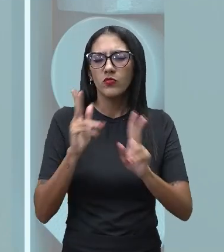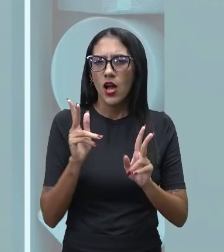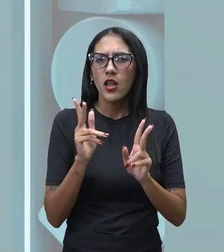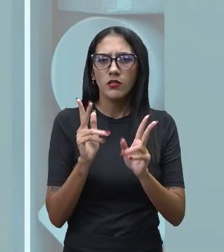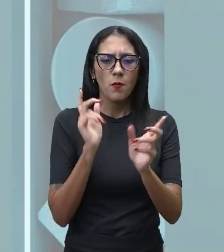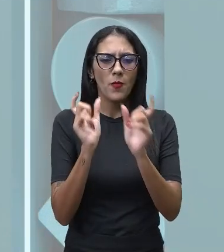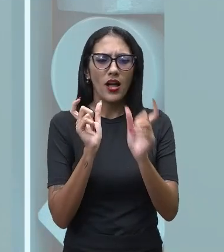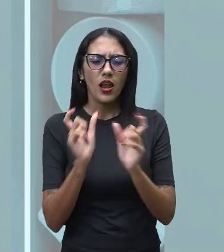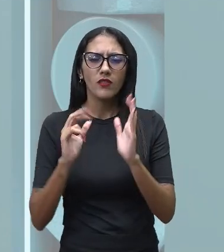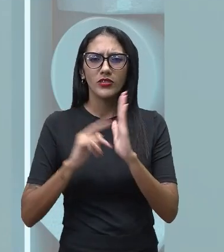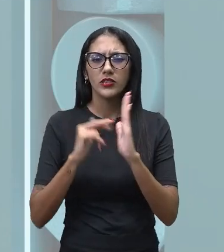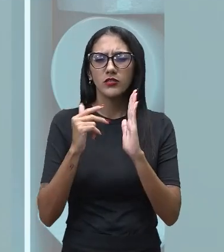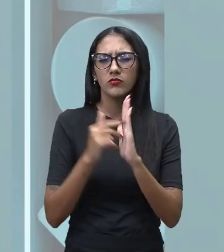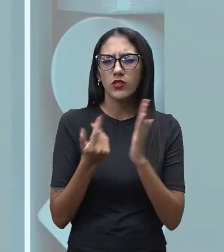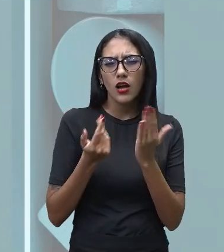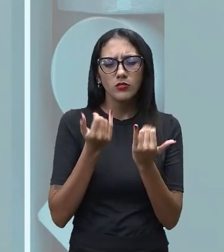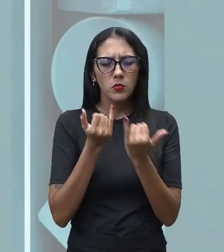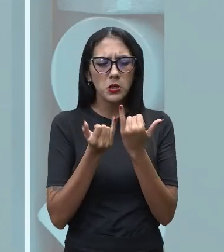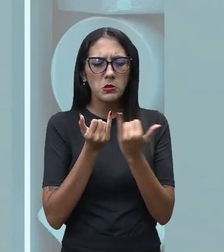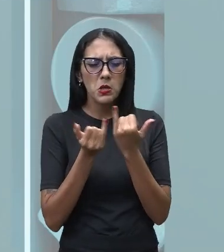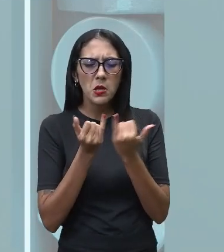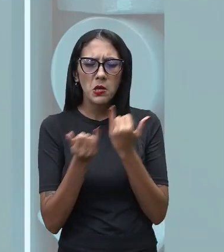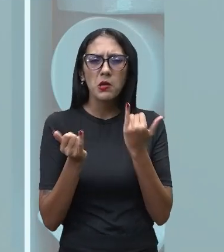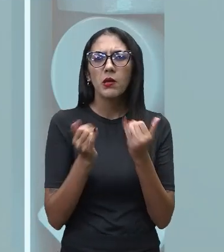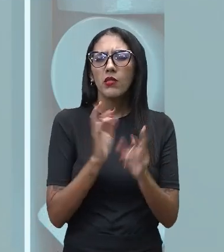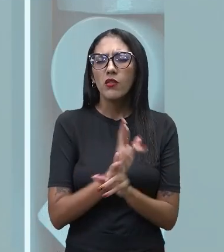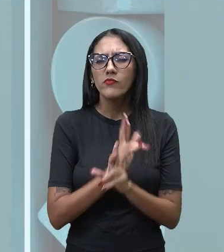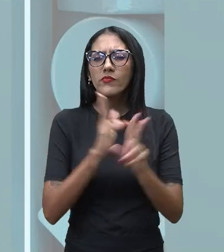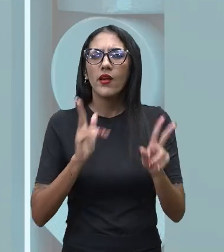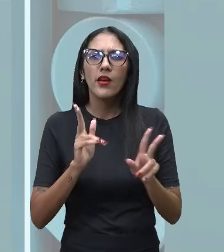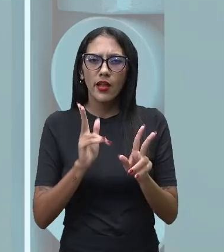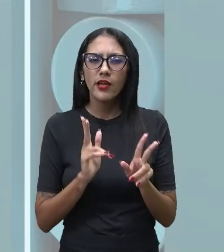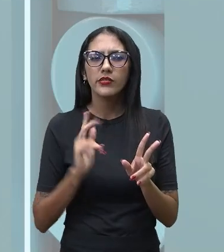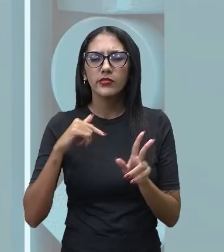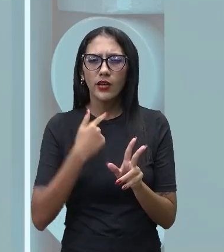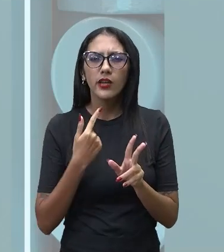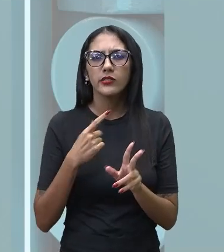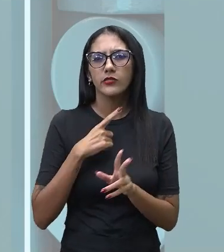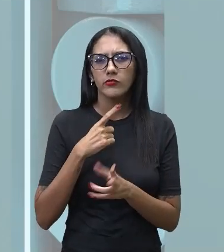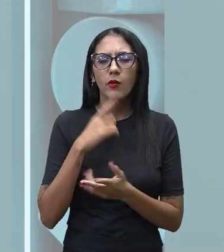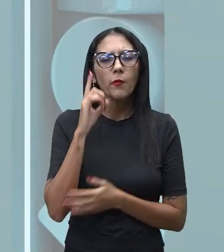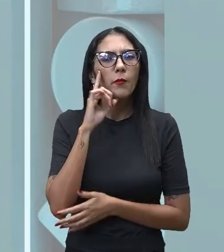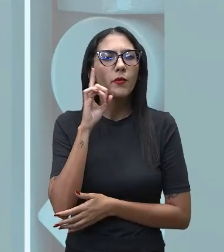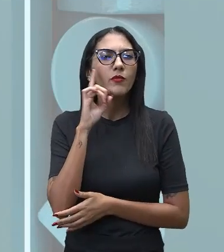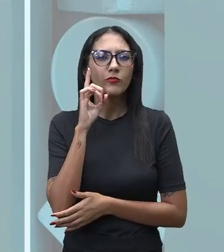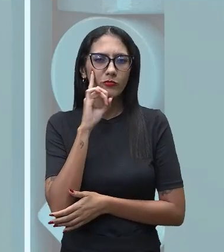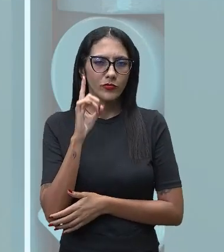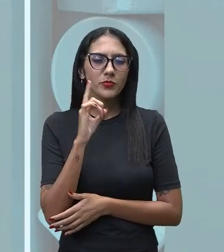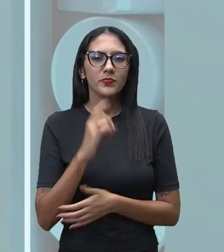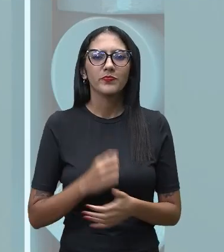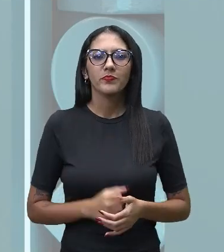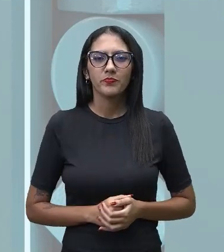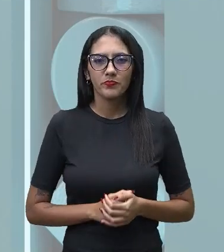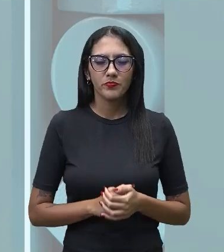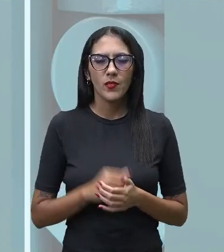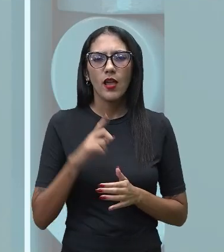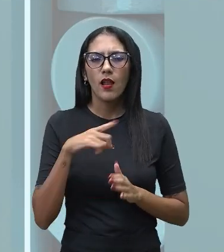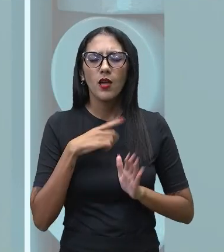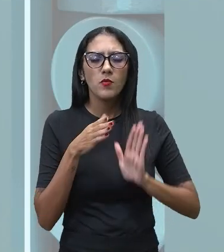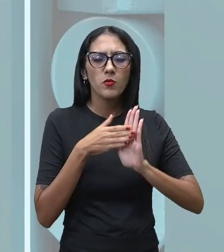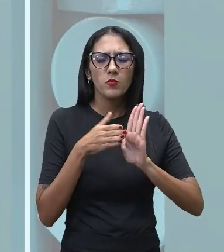vamos colocar assim, diferentes daquilo que nós costumeiramente diríamos no nosso cotidiano, né? Vai propor